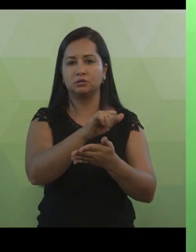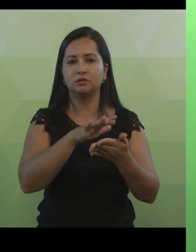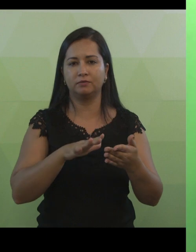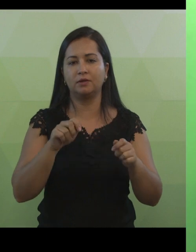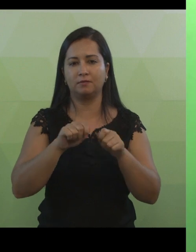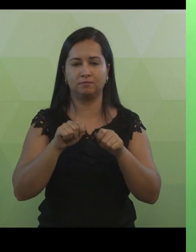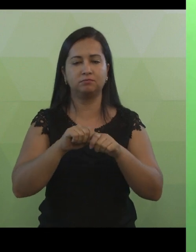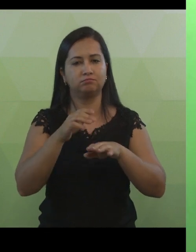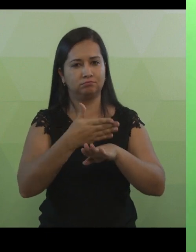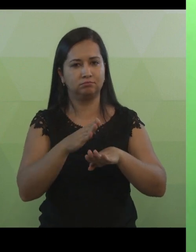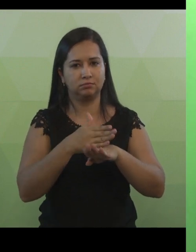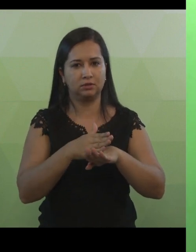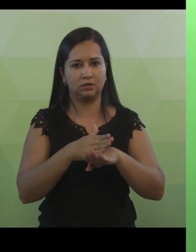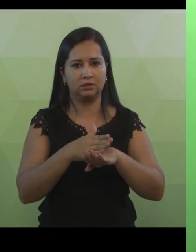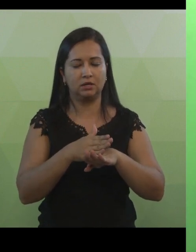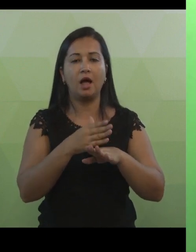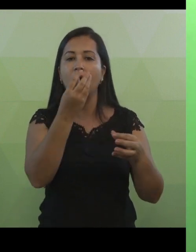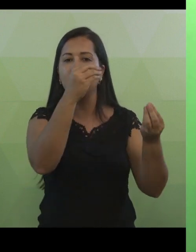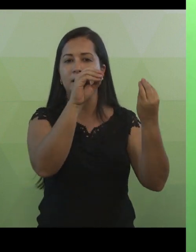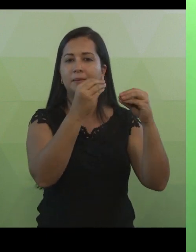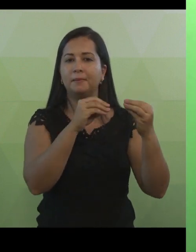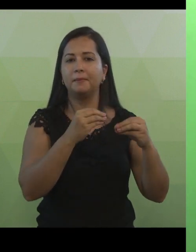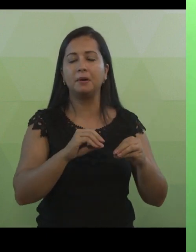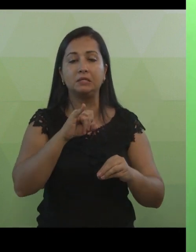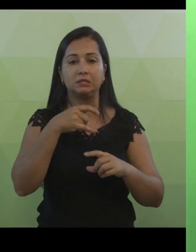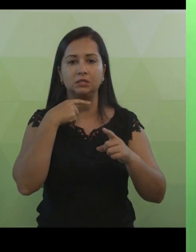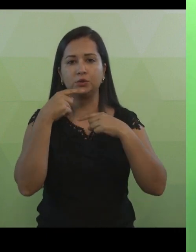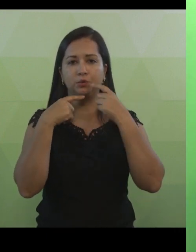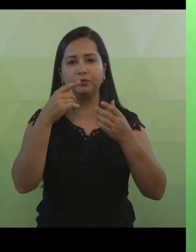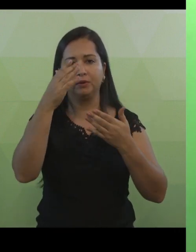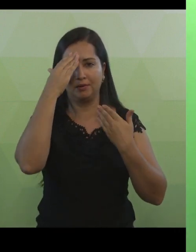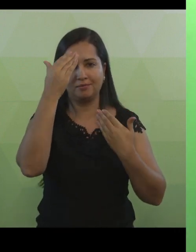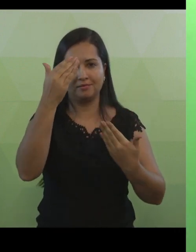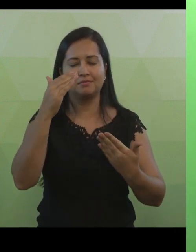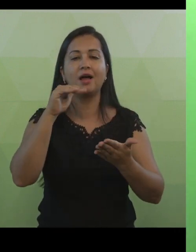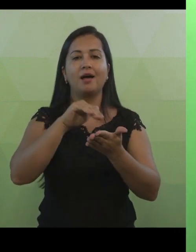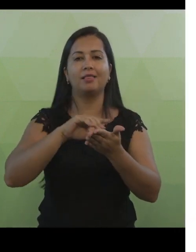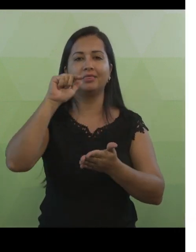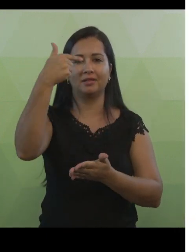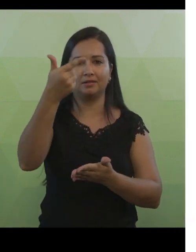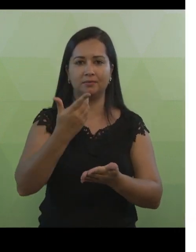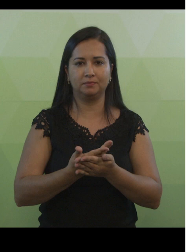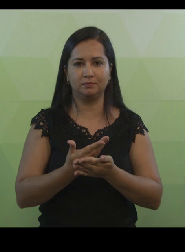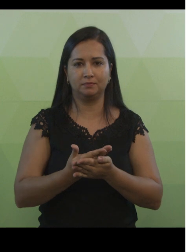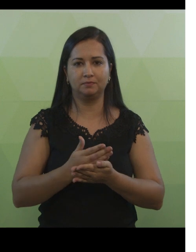proposta. E comente no fórum da semana em caso de dúvidas. Obrigado e até nossa próxima aula.